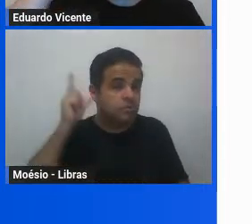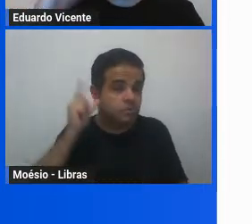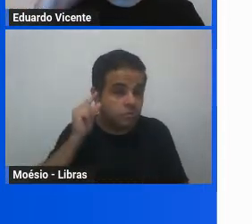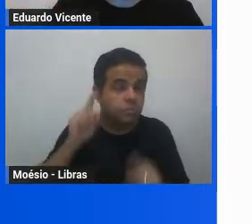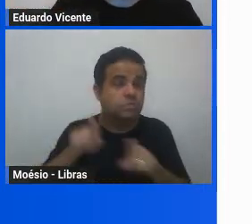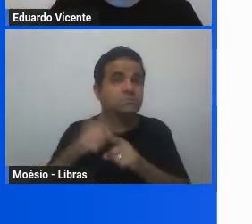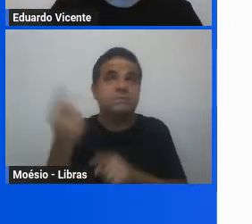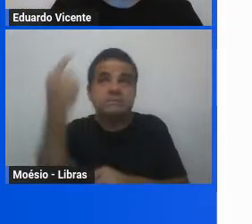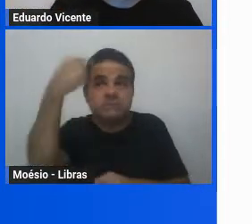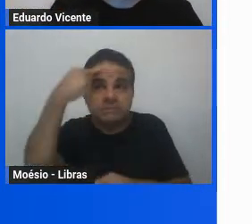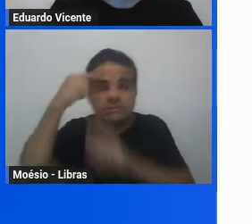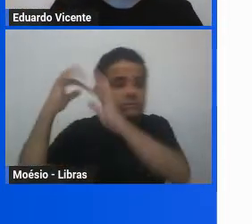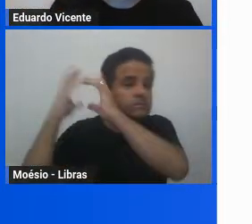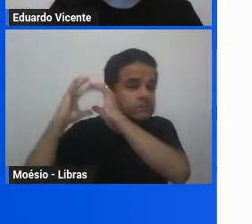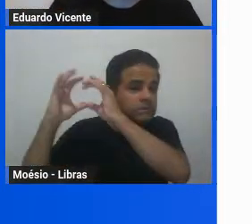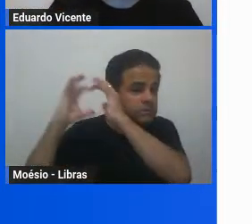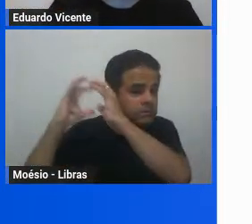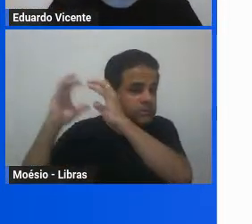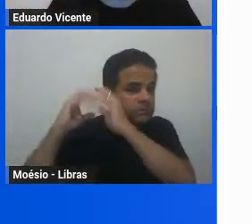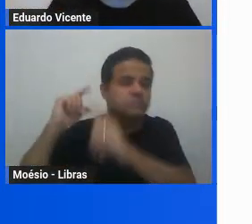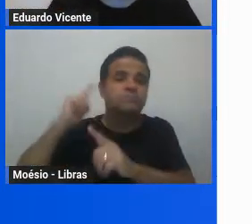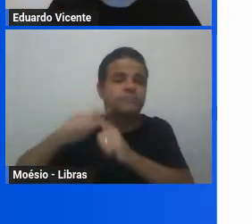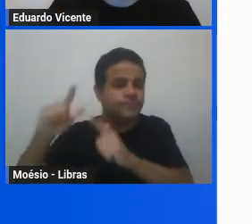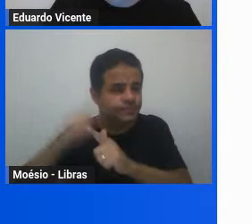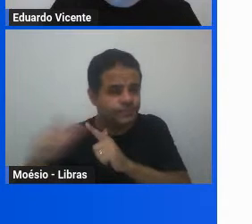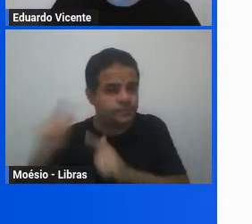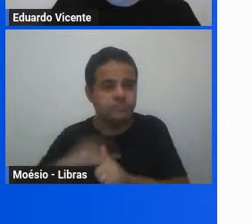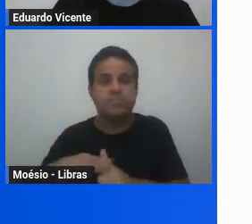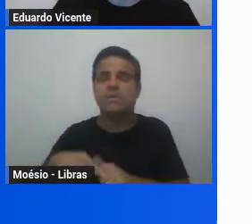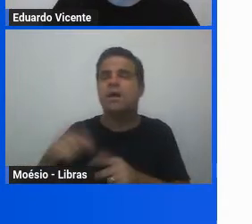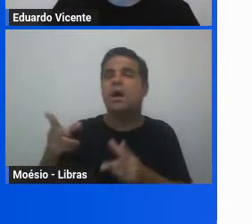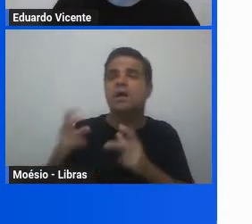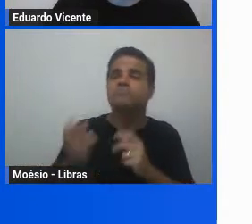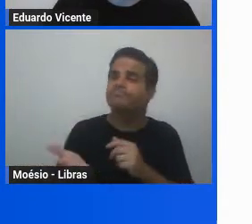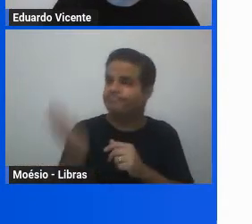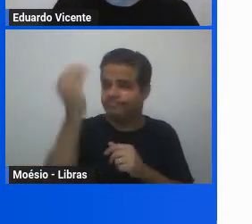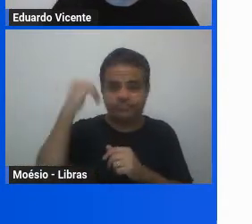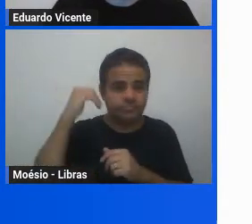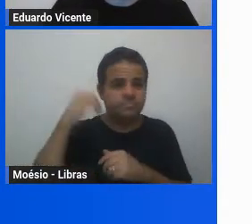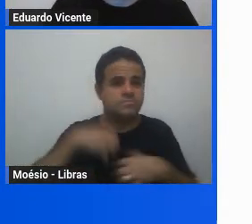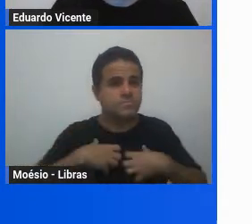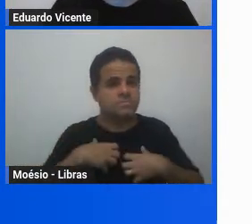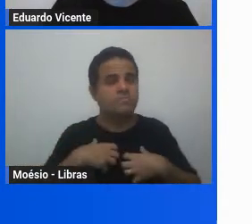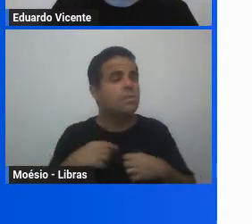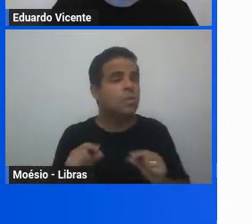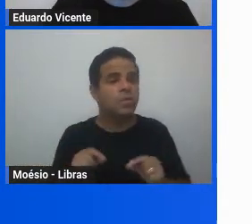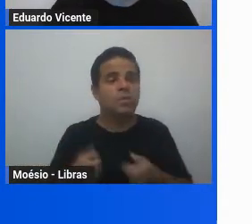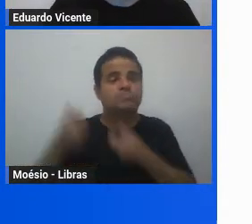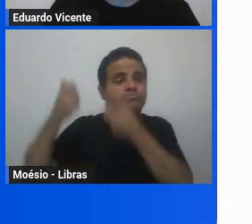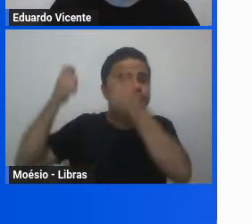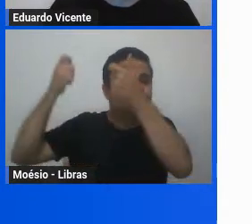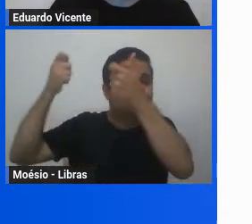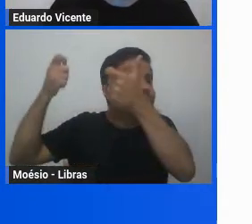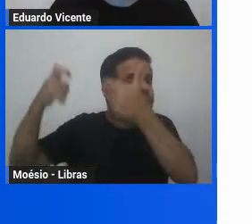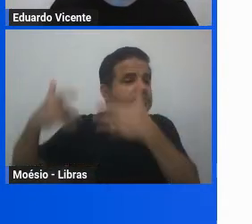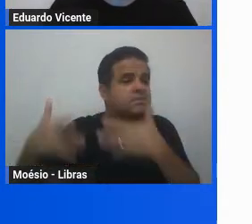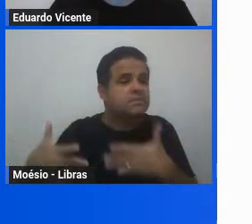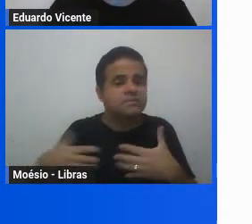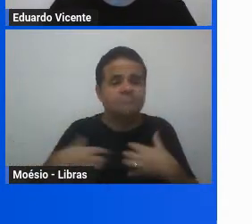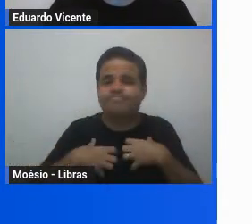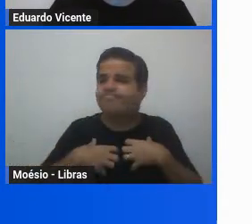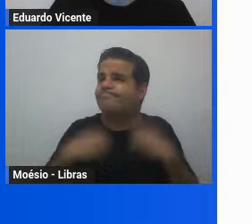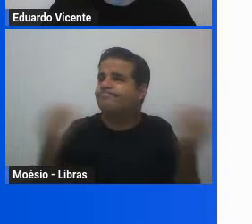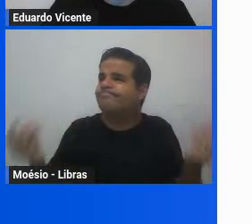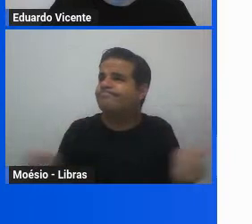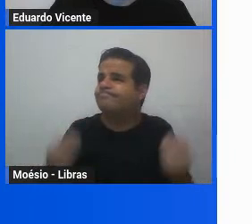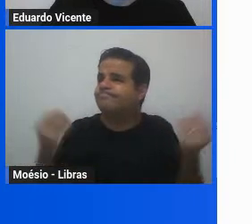nervoso central. Então a tontura é um sintoma, de uma forma geral, que descreve uma sensação